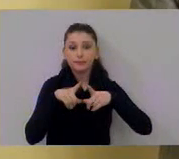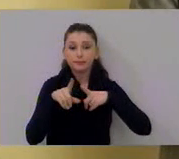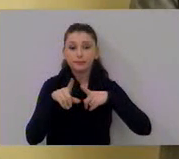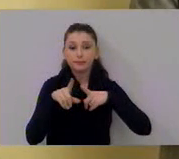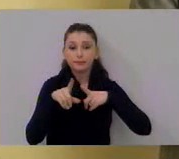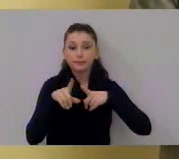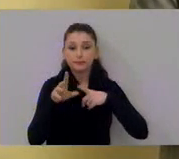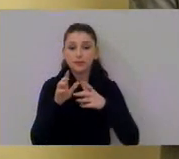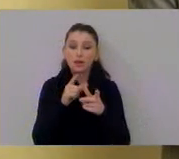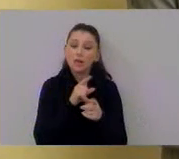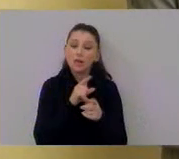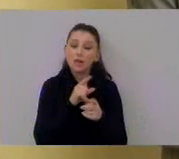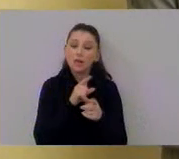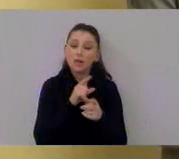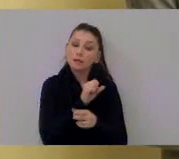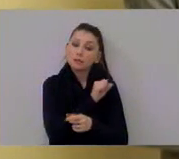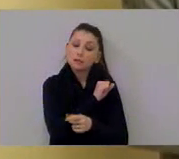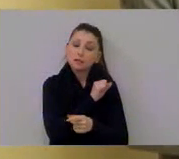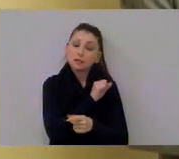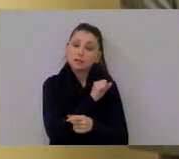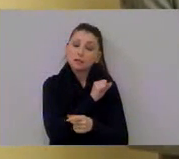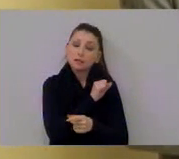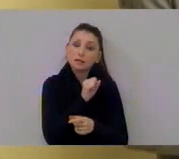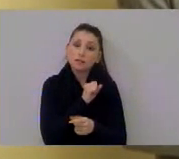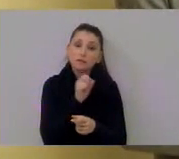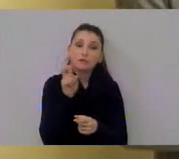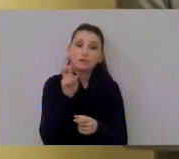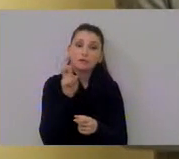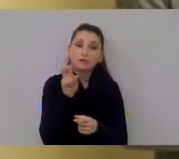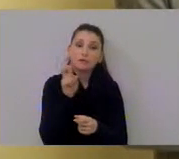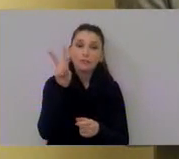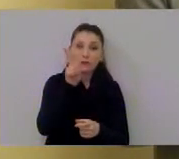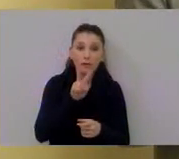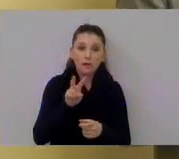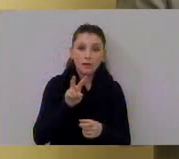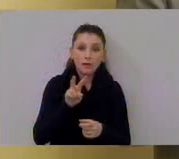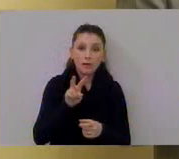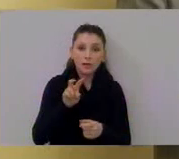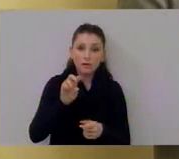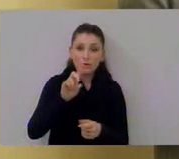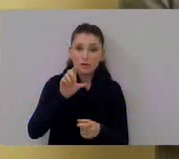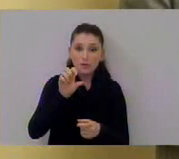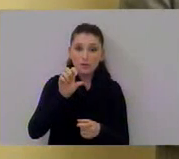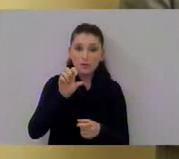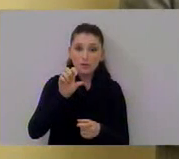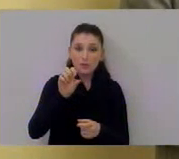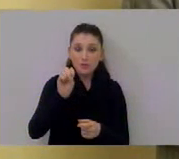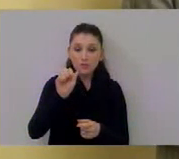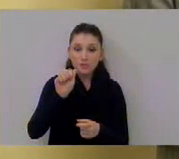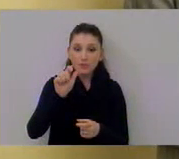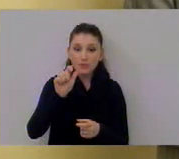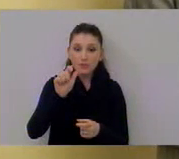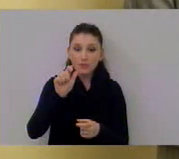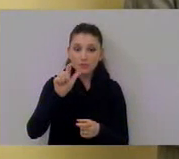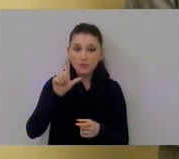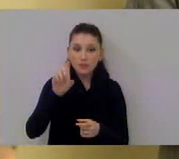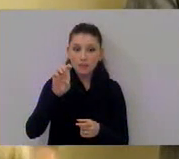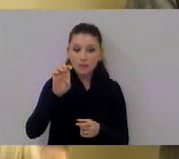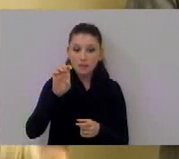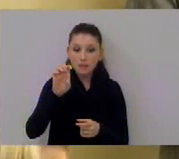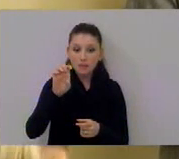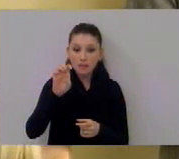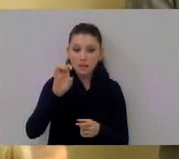Salésio Lima, e convido aos demais vereadores e a